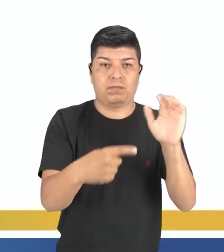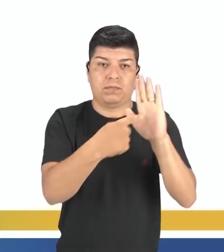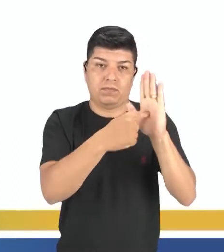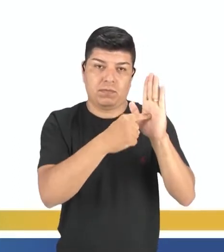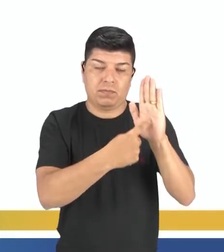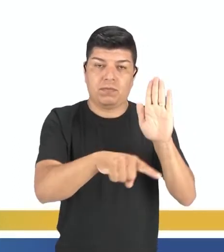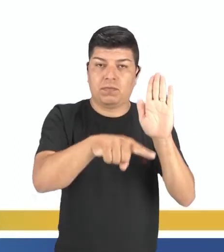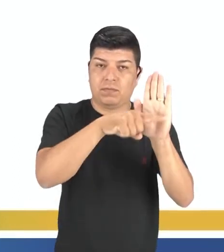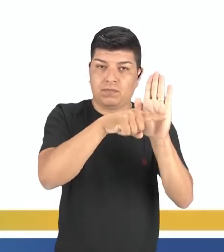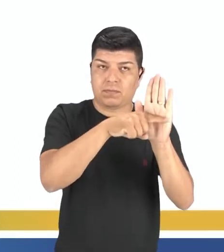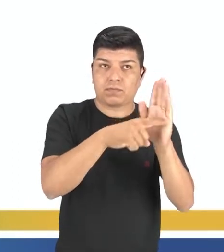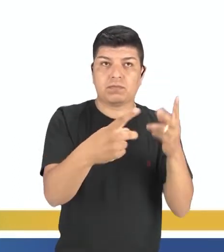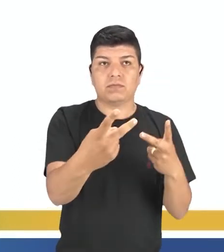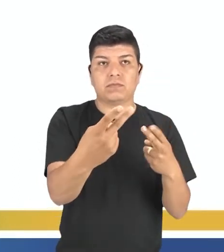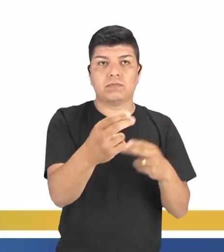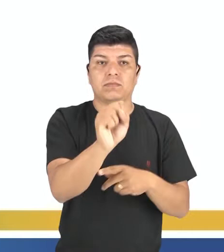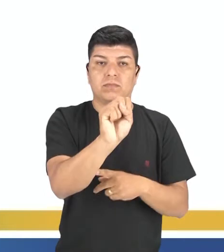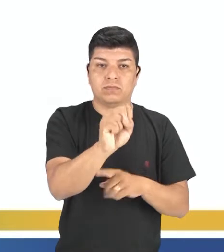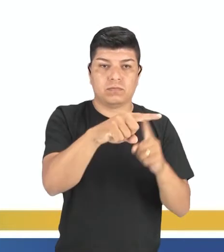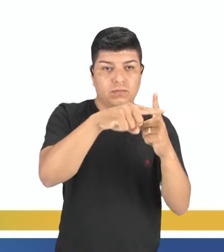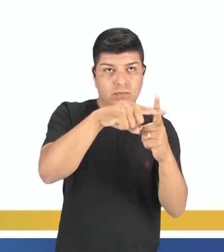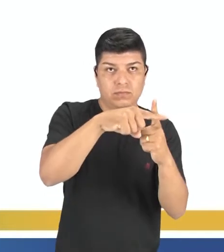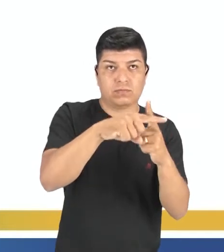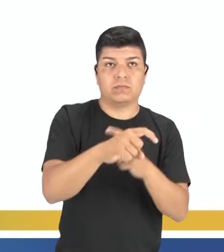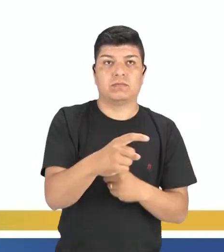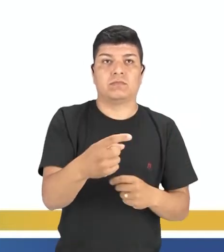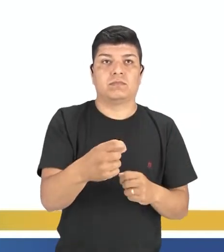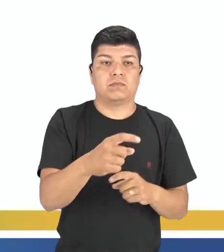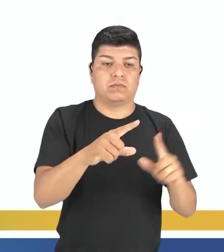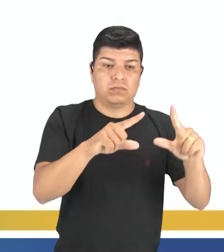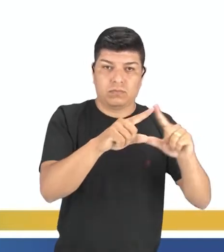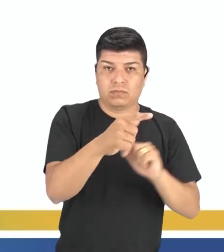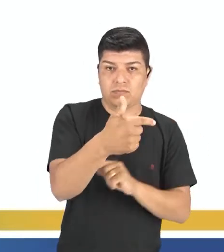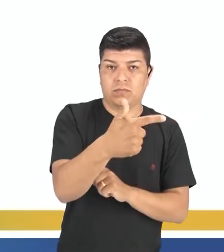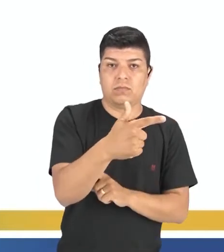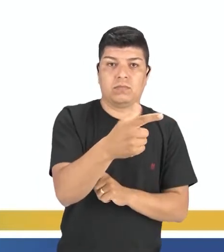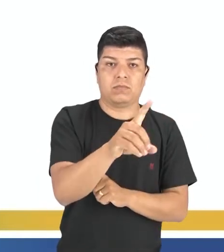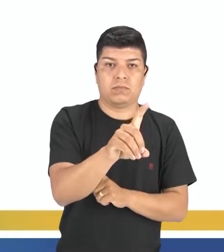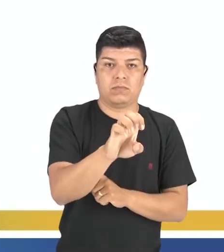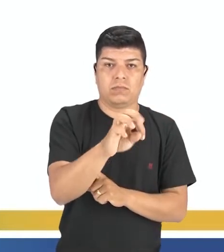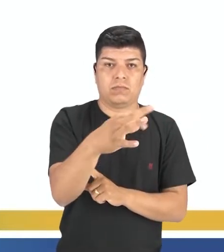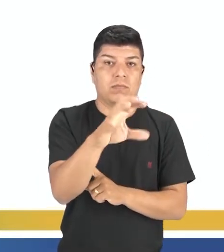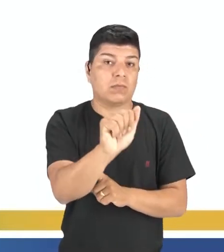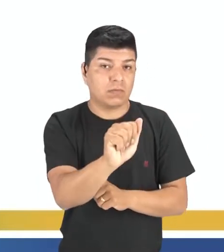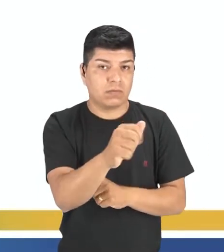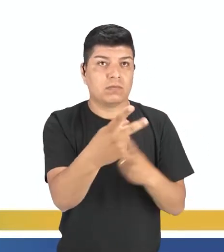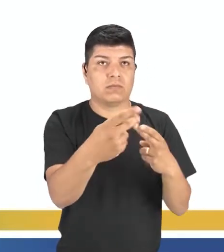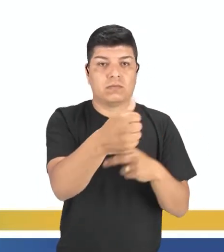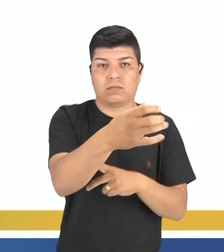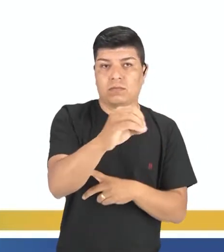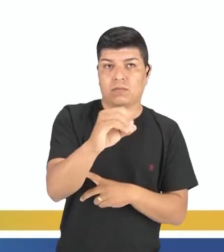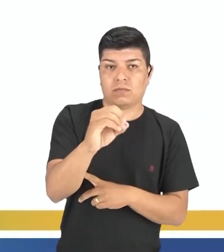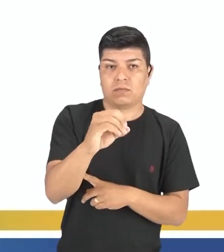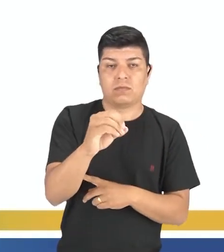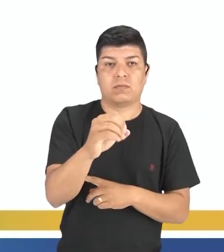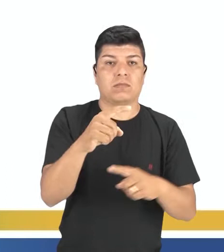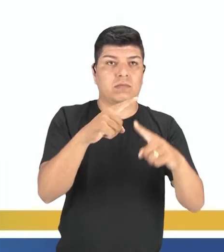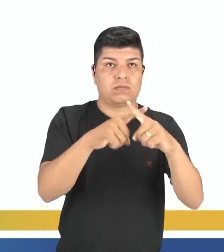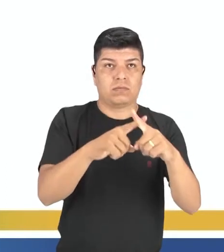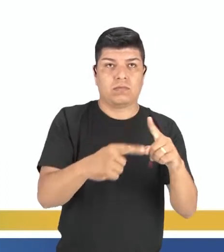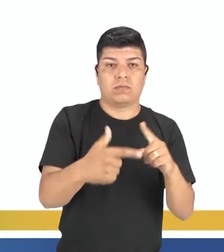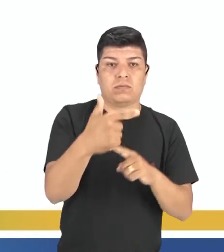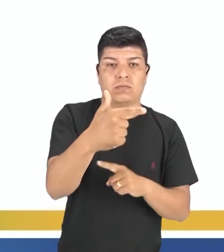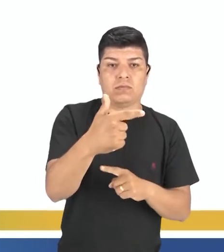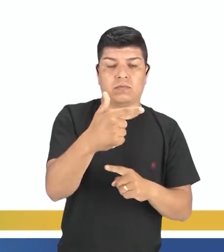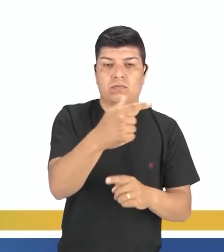raiz quadrada de δ, sendo δ igual a 100, a raiz quadrada ficará 10. Sobre 2 vezes a, tendo em vista